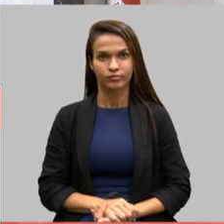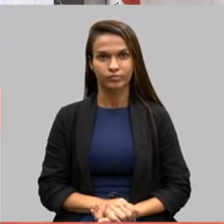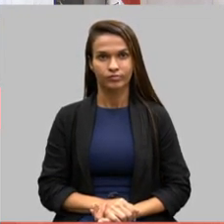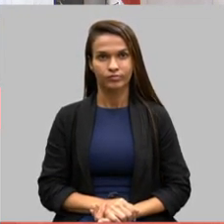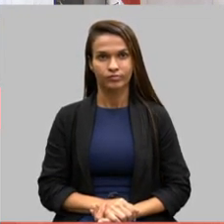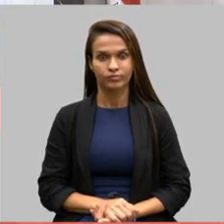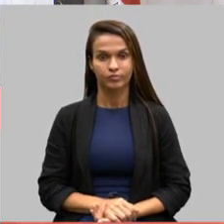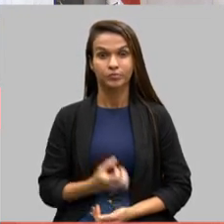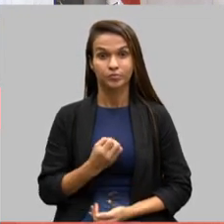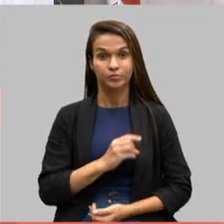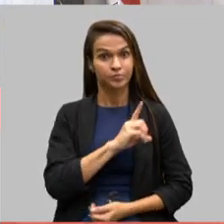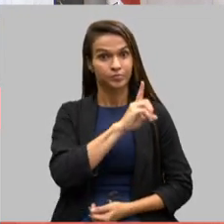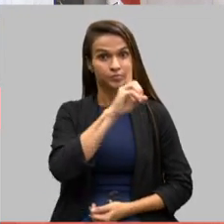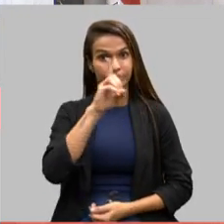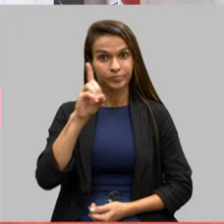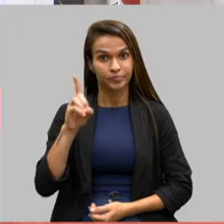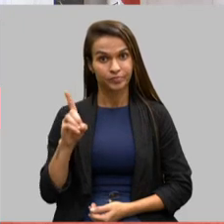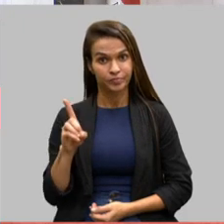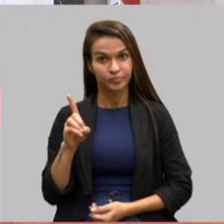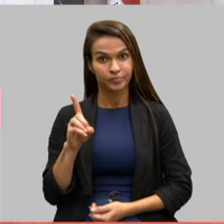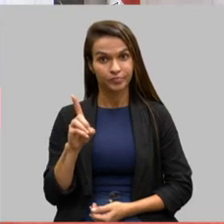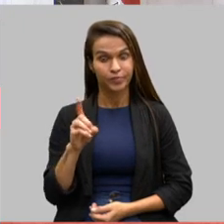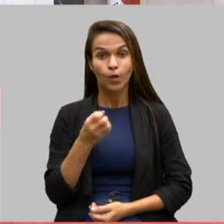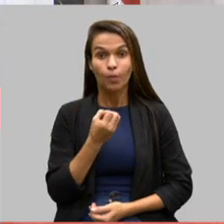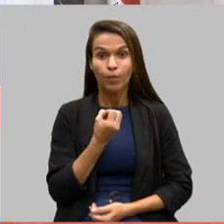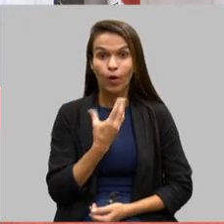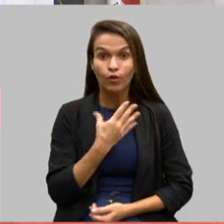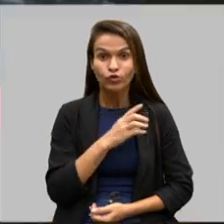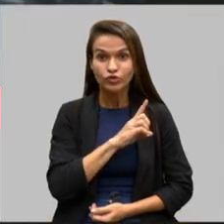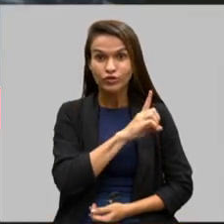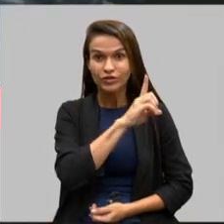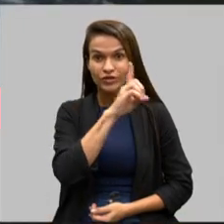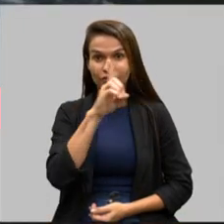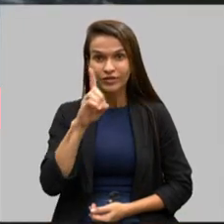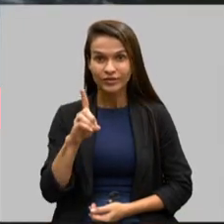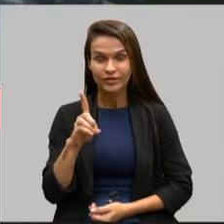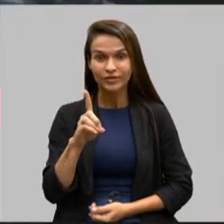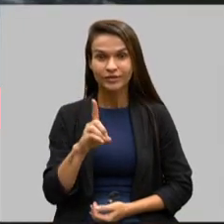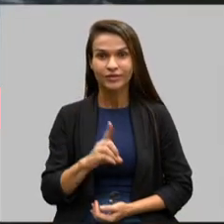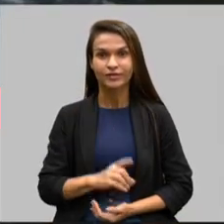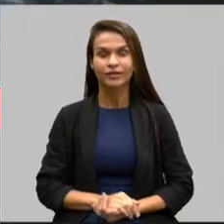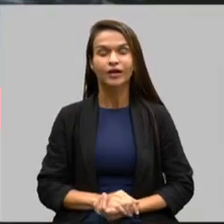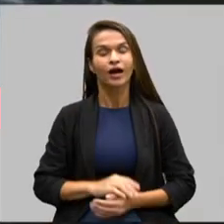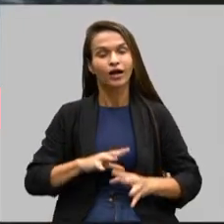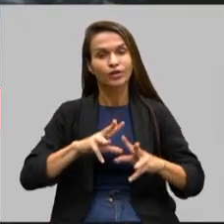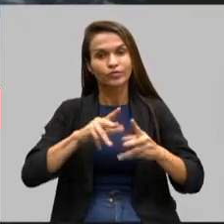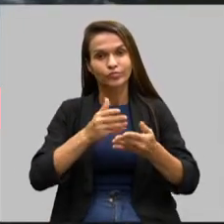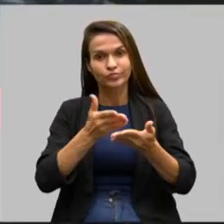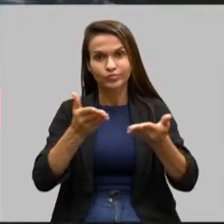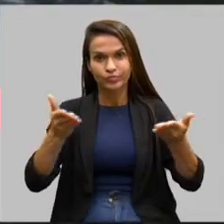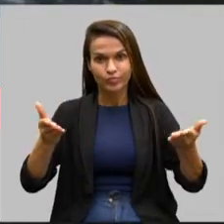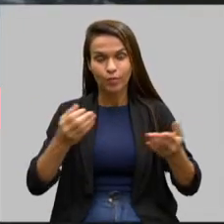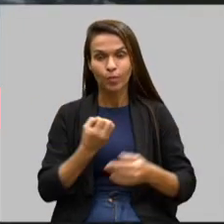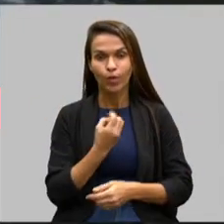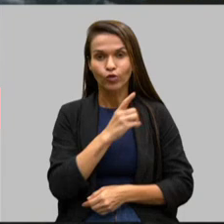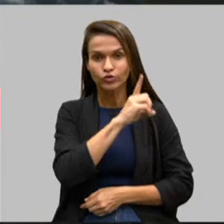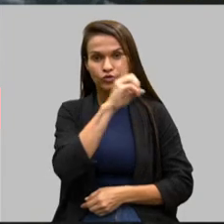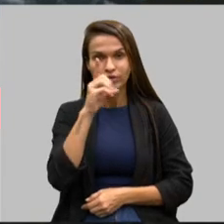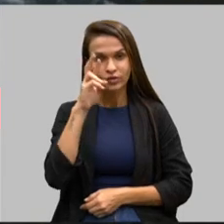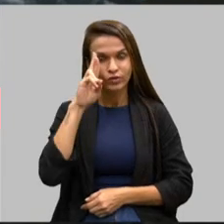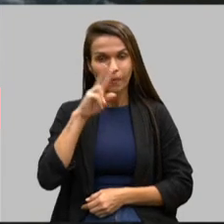Bom dia. Bom dia. Bom dia a todos e todas, bom dia, senhor